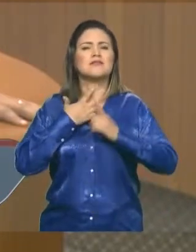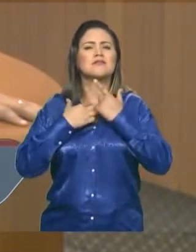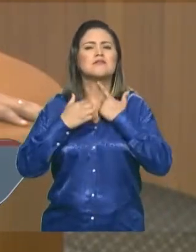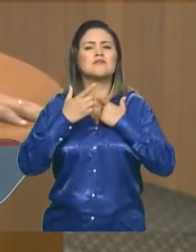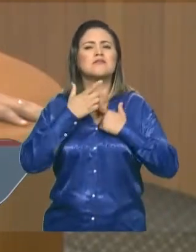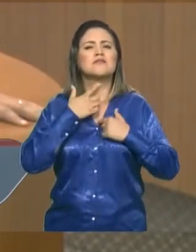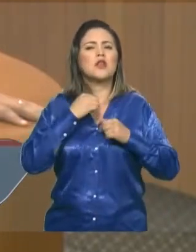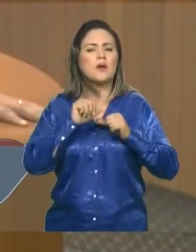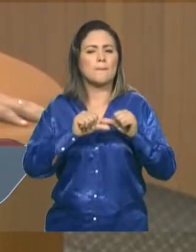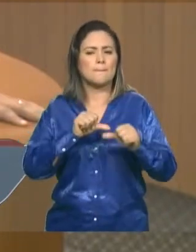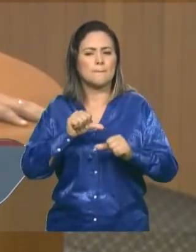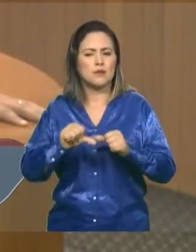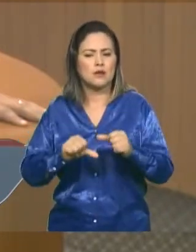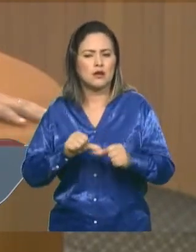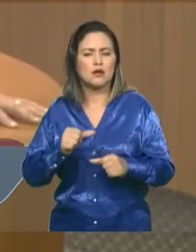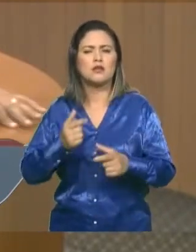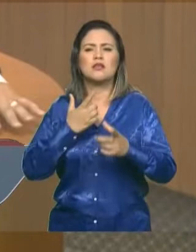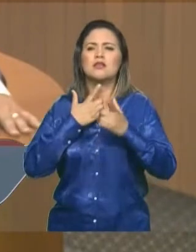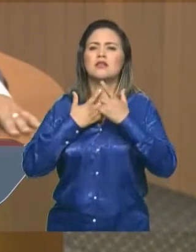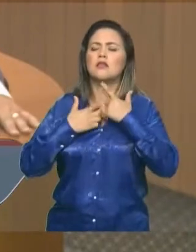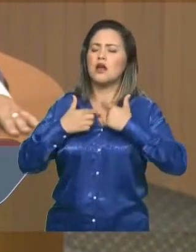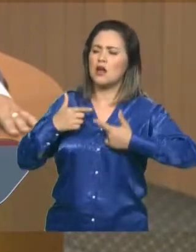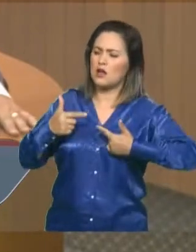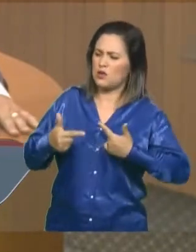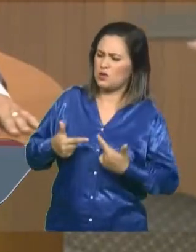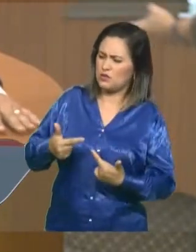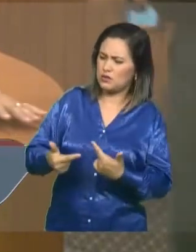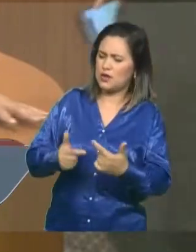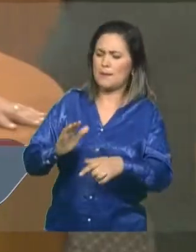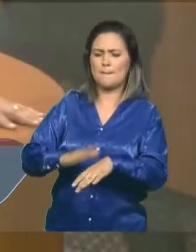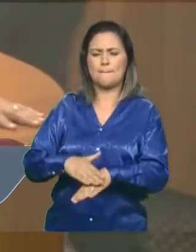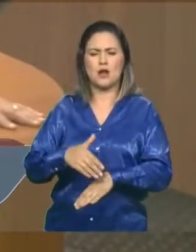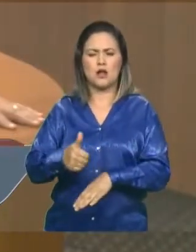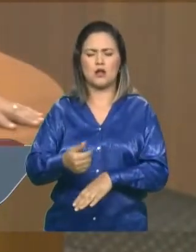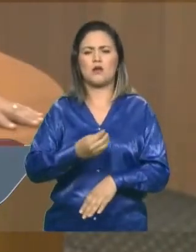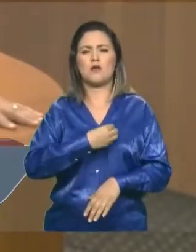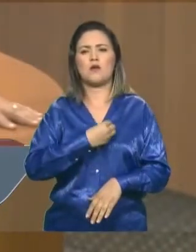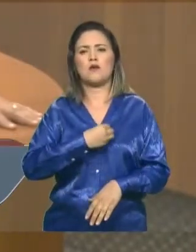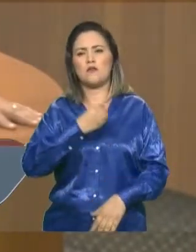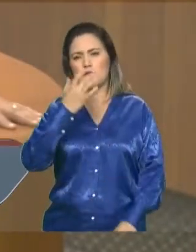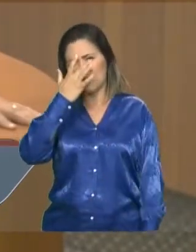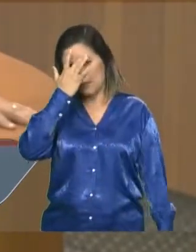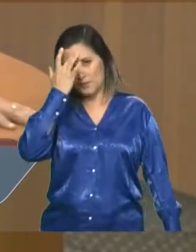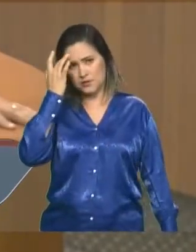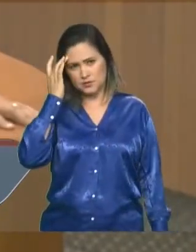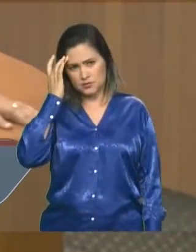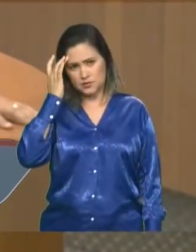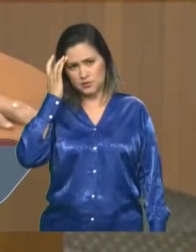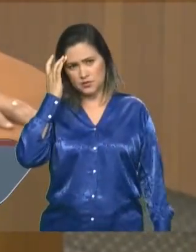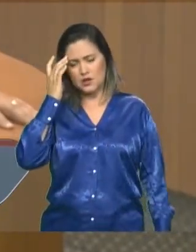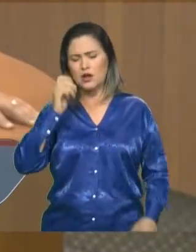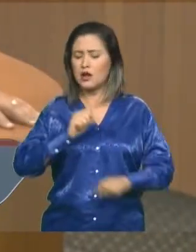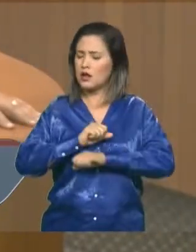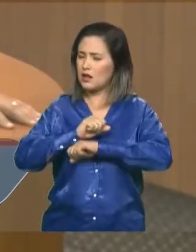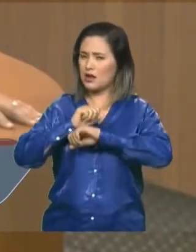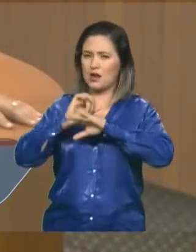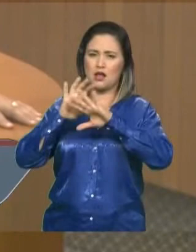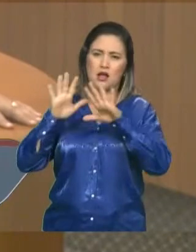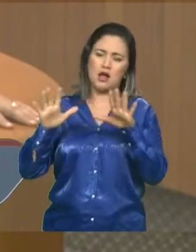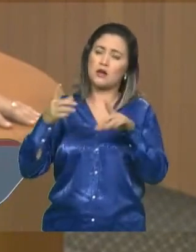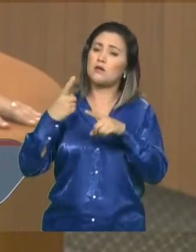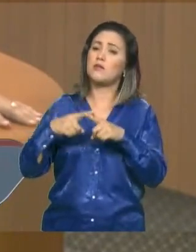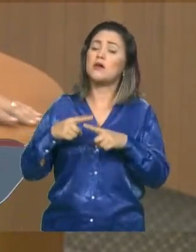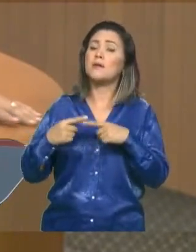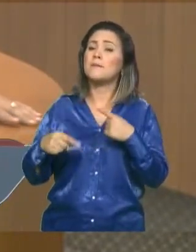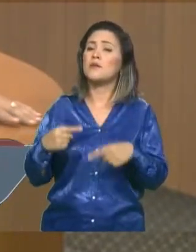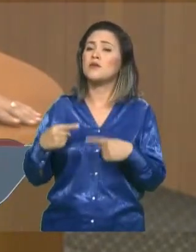lutar, o desejo de melhorar as vidas das pessoas. Isso se traduz claramente com as políticas sociais que o Maranhão